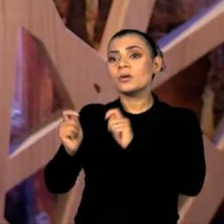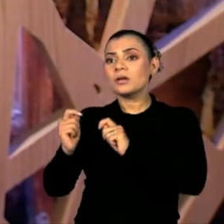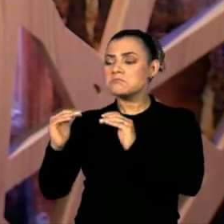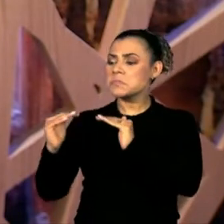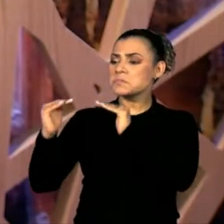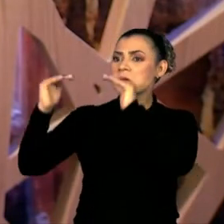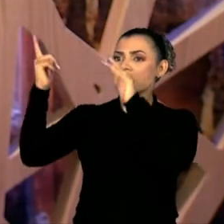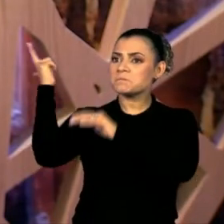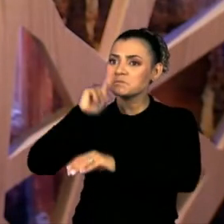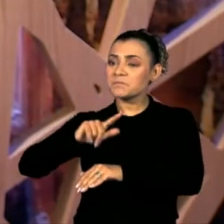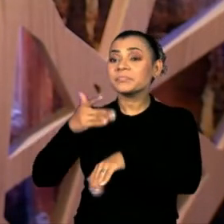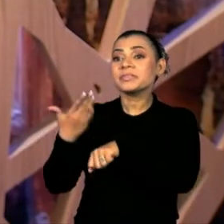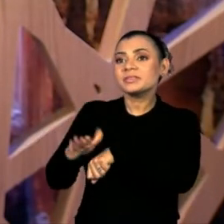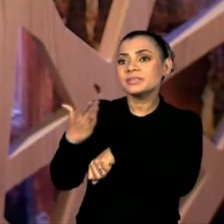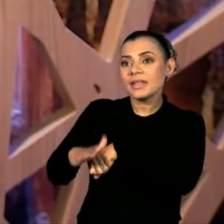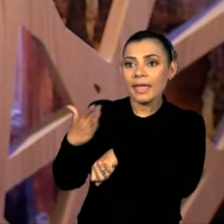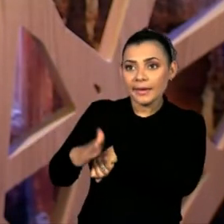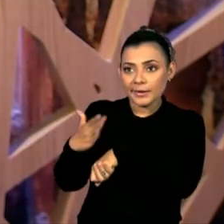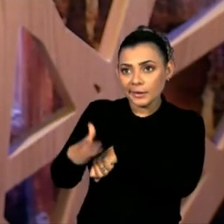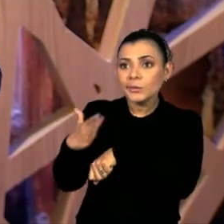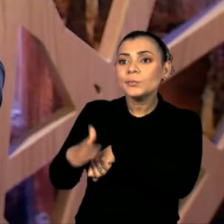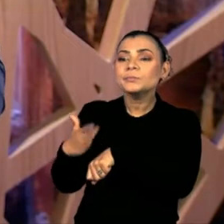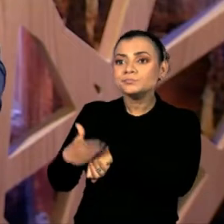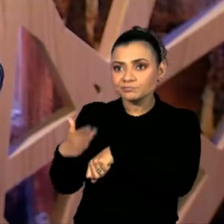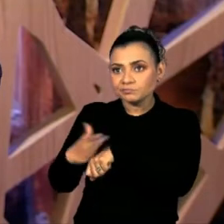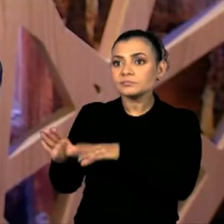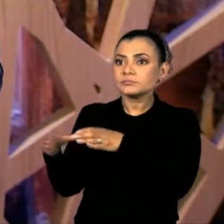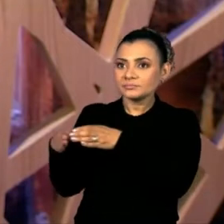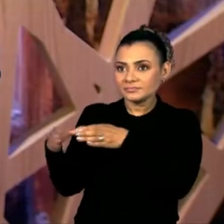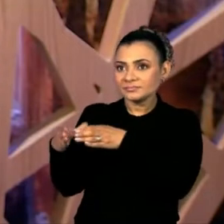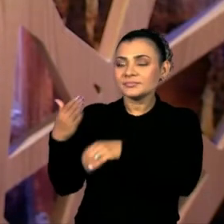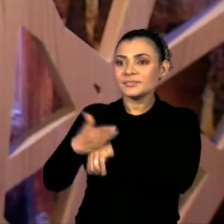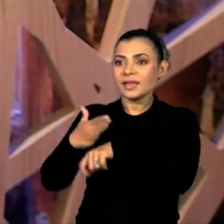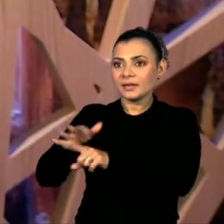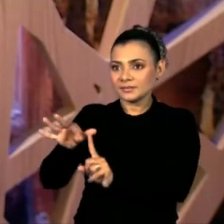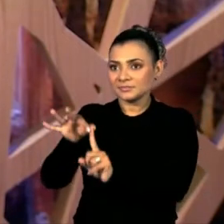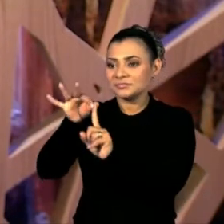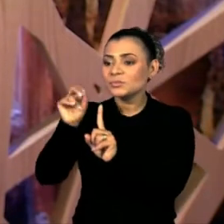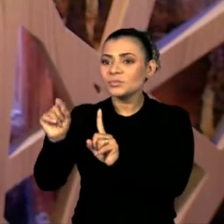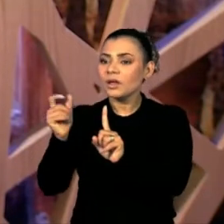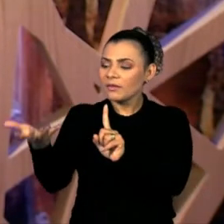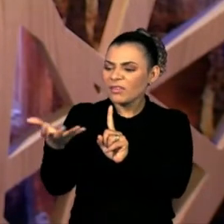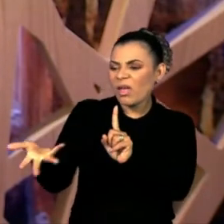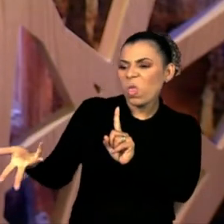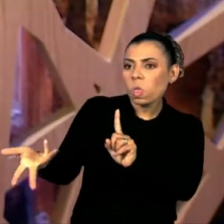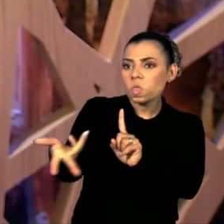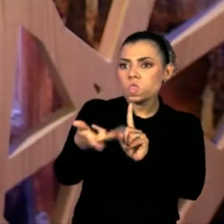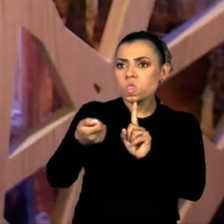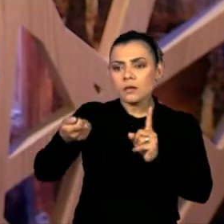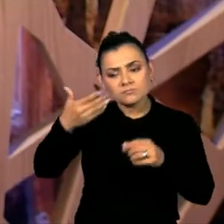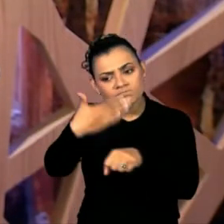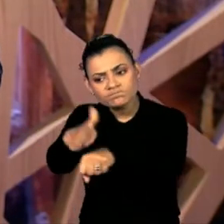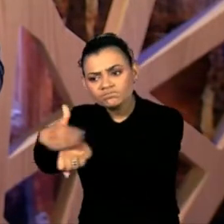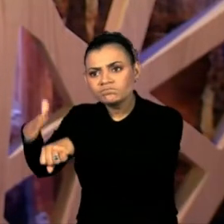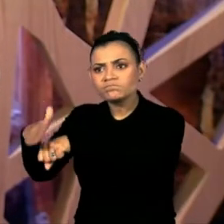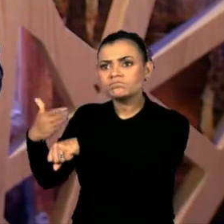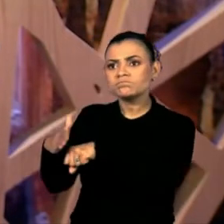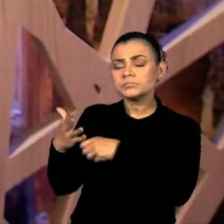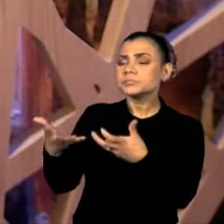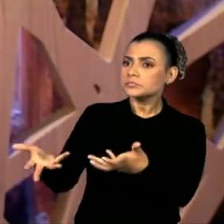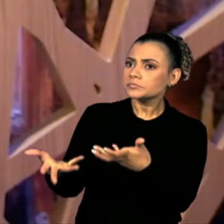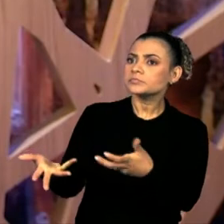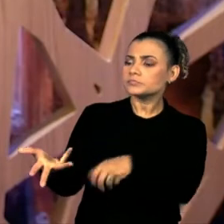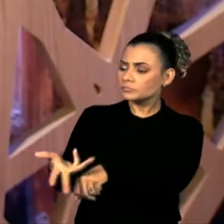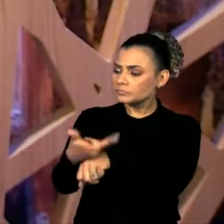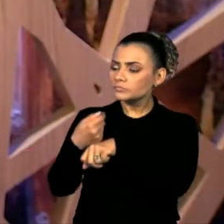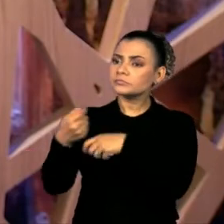jogo isso vai muito pelos técnicos também que a gente tem né são técnicos que estão buscando se aprimorar